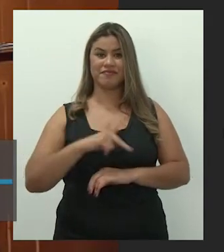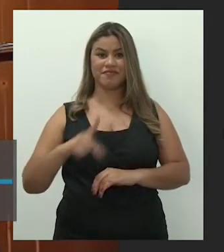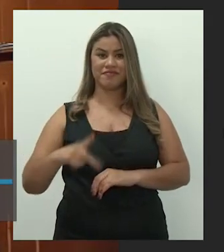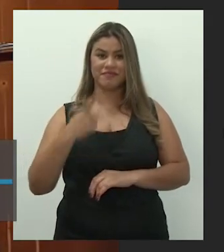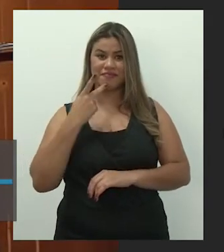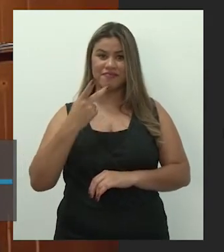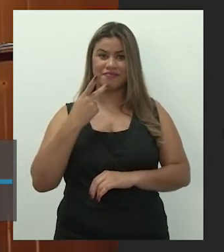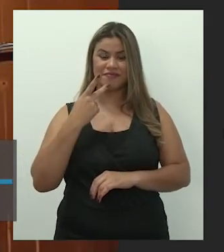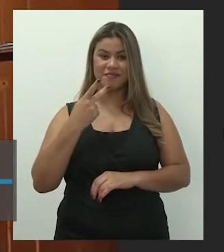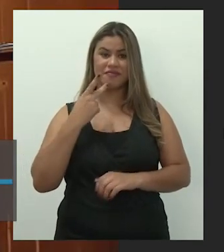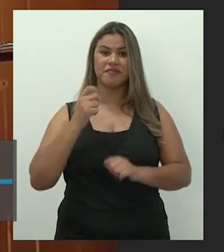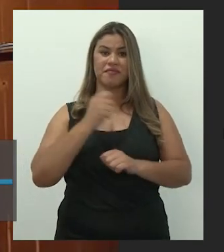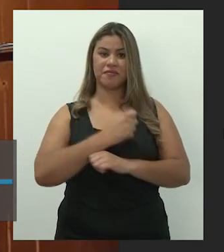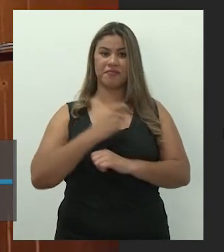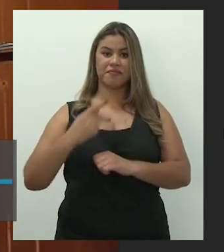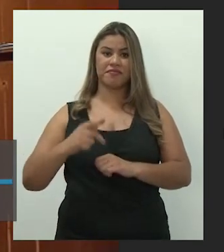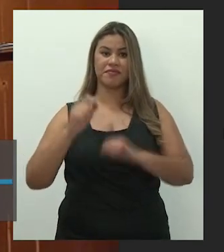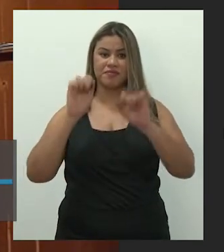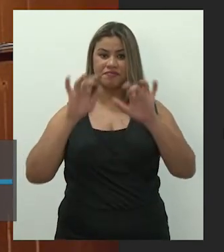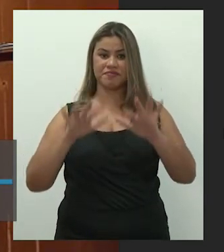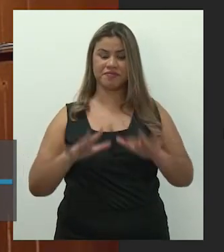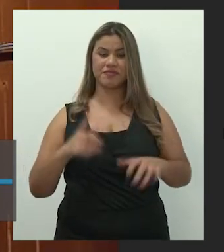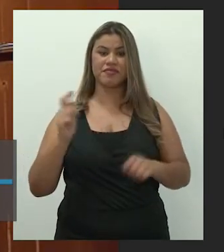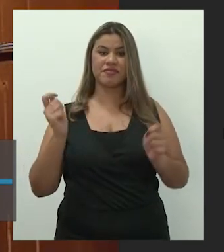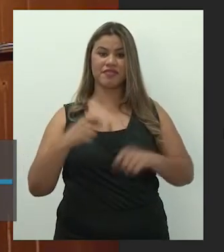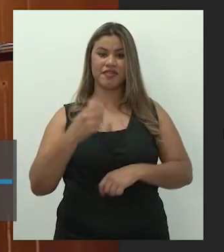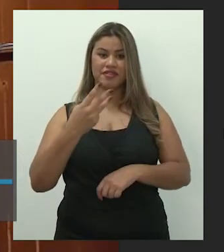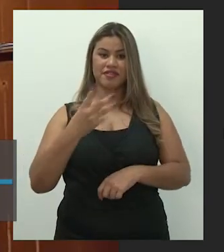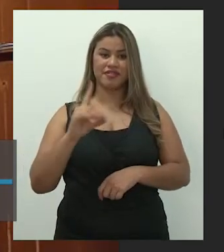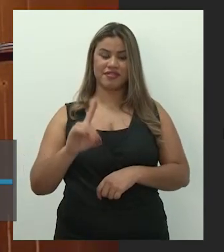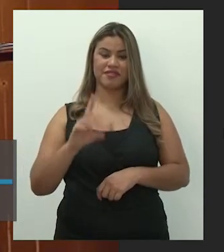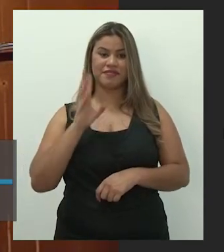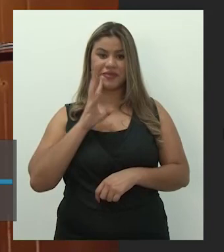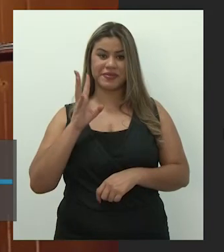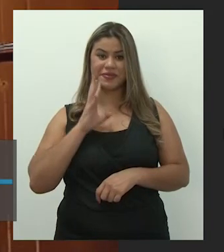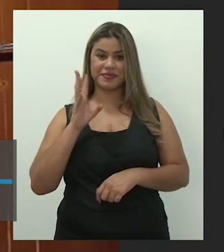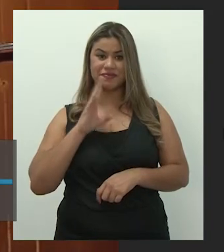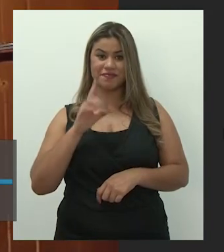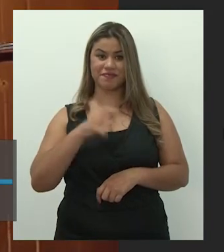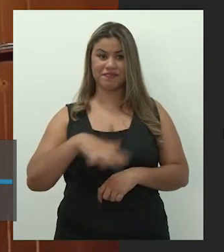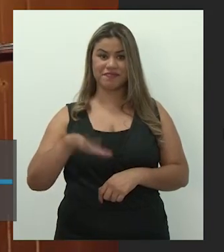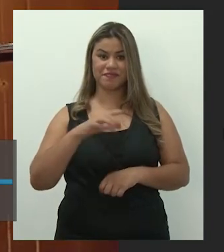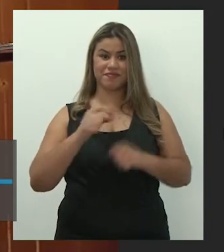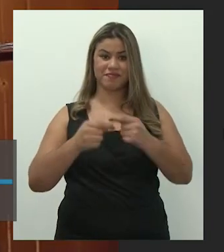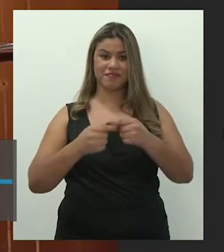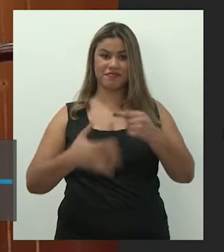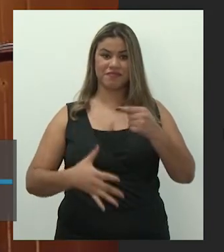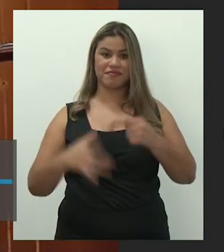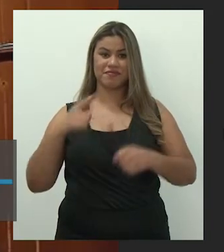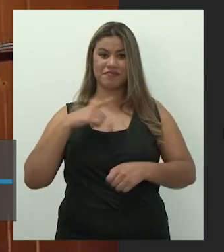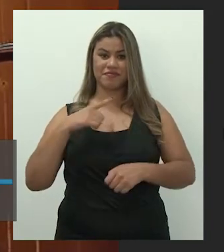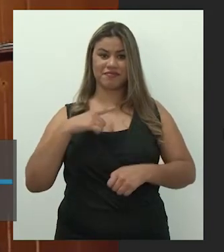e softwares que dá para fazer em 3D, realmente dá. E se vocês puserem no Google,